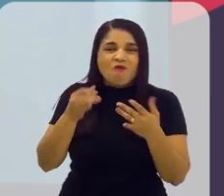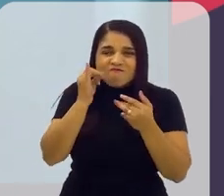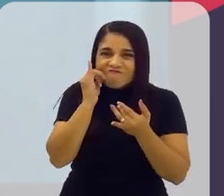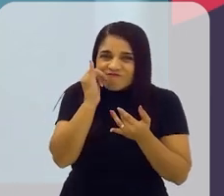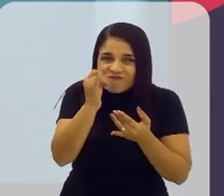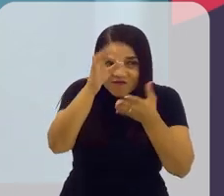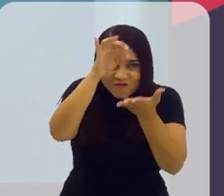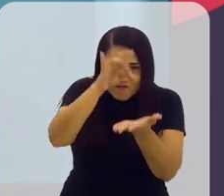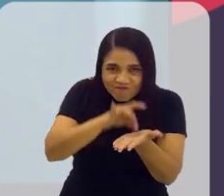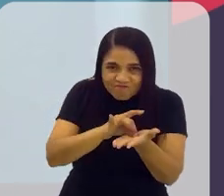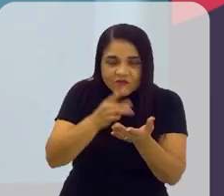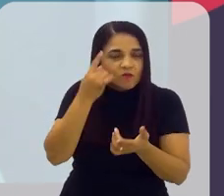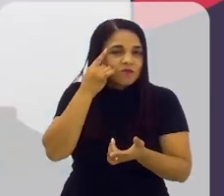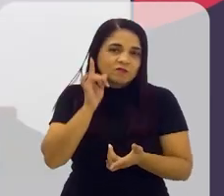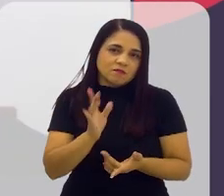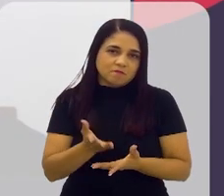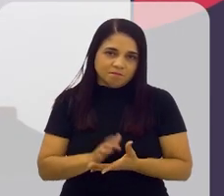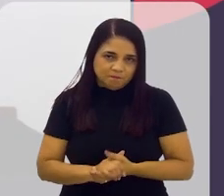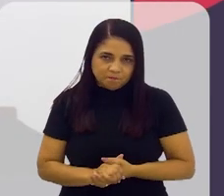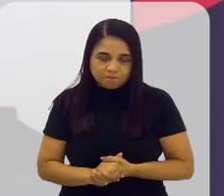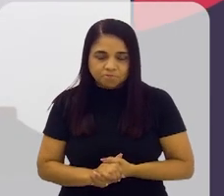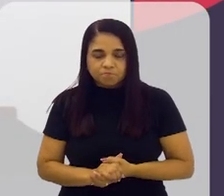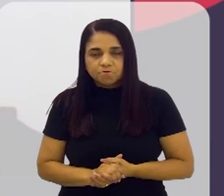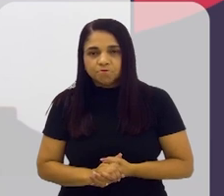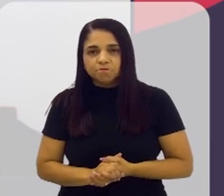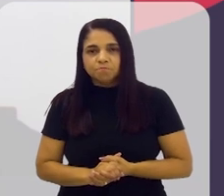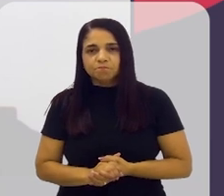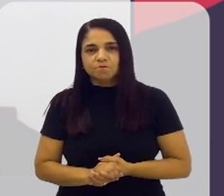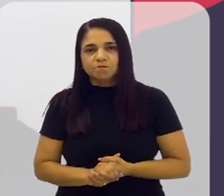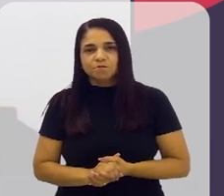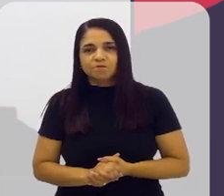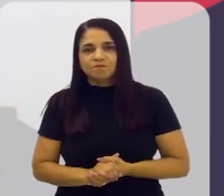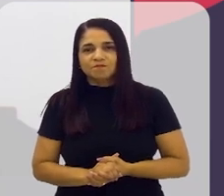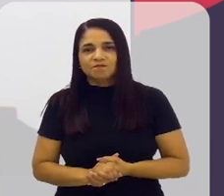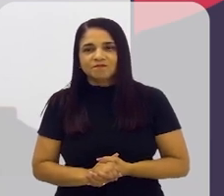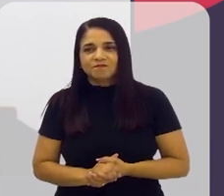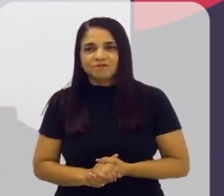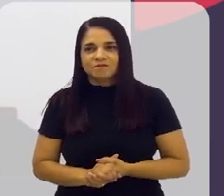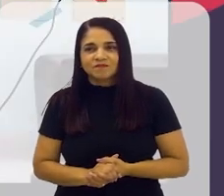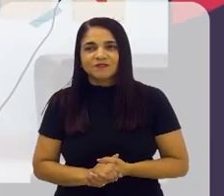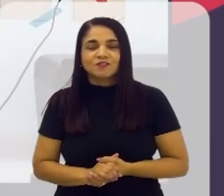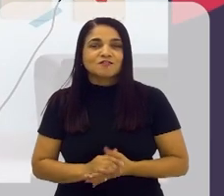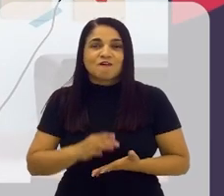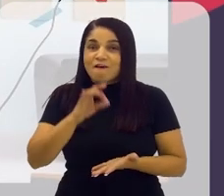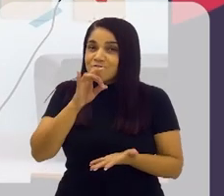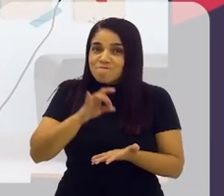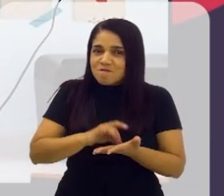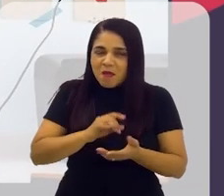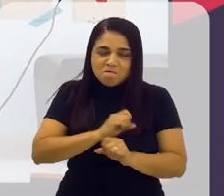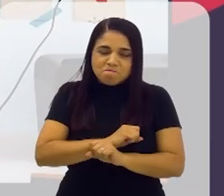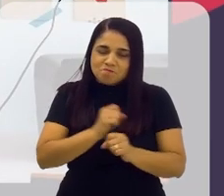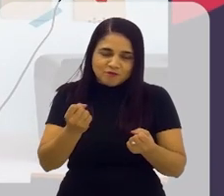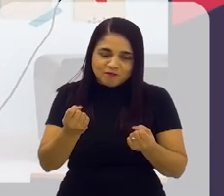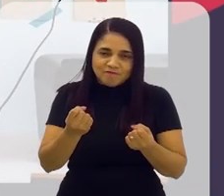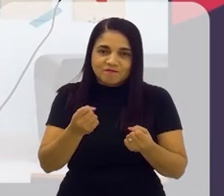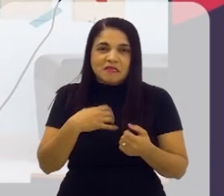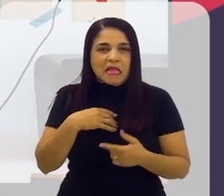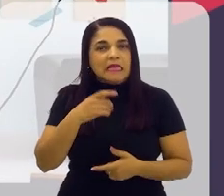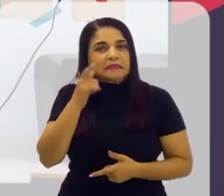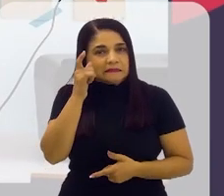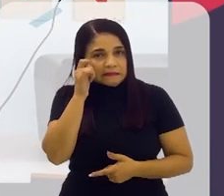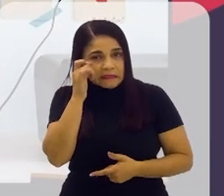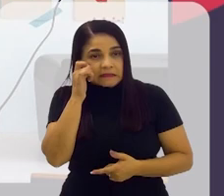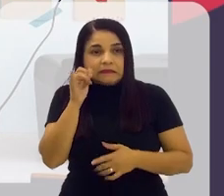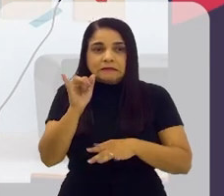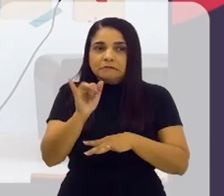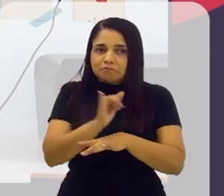que trouxe essa planta, esse organismo para cá. Claro, não dá para afirmar como que foi, né? Mas é